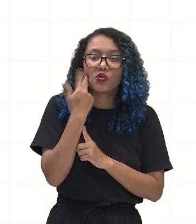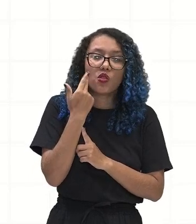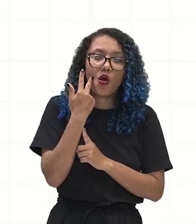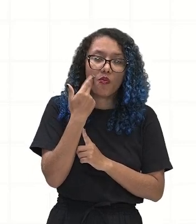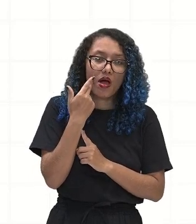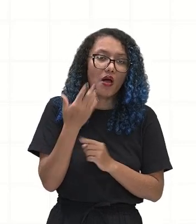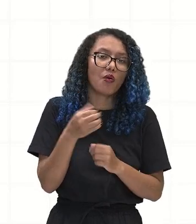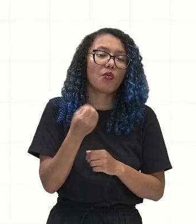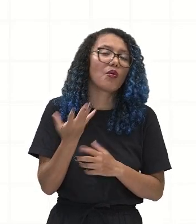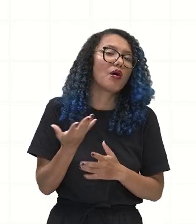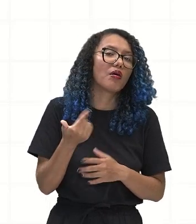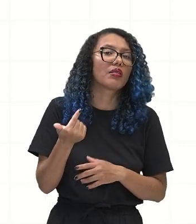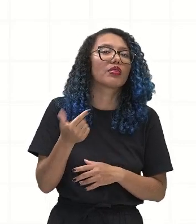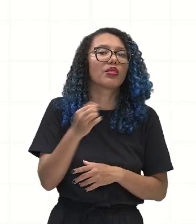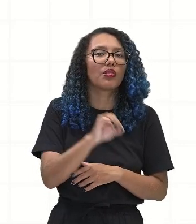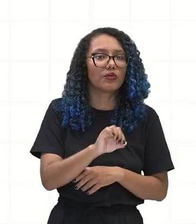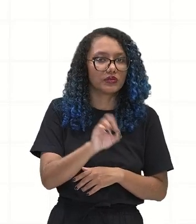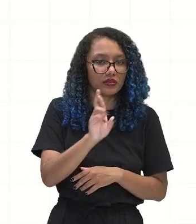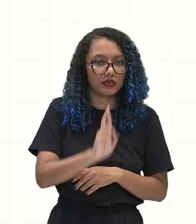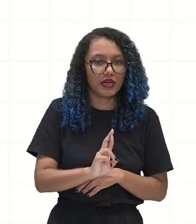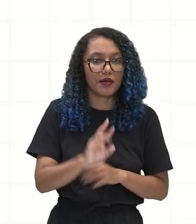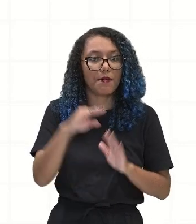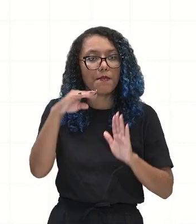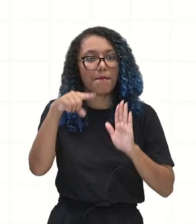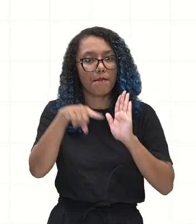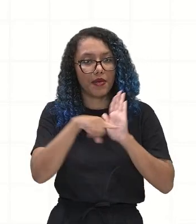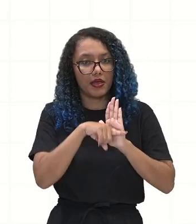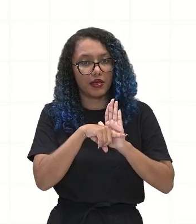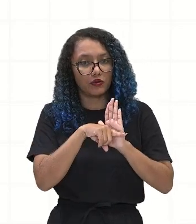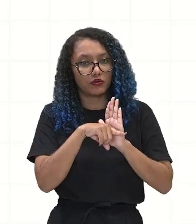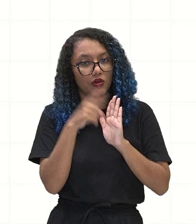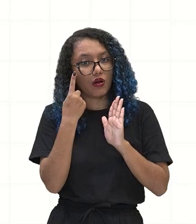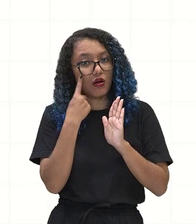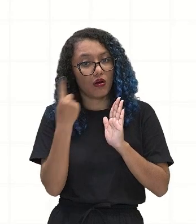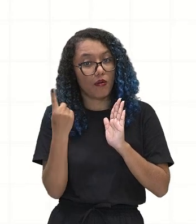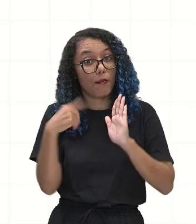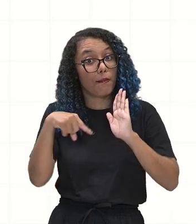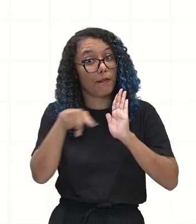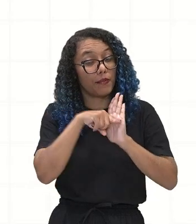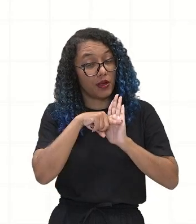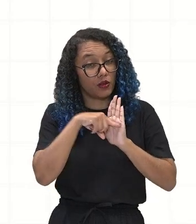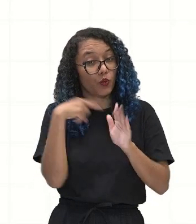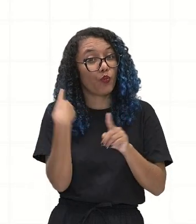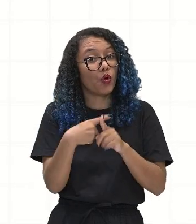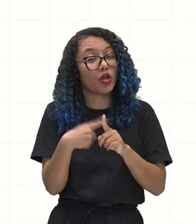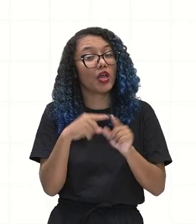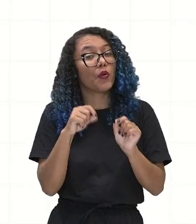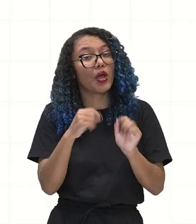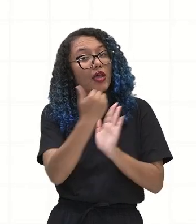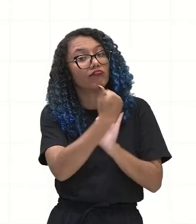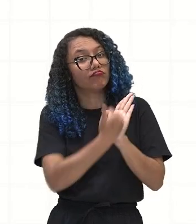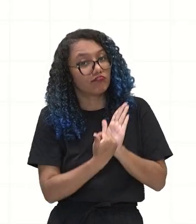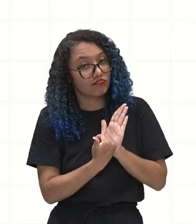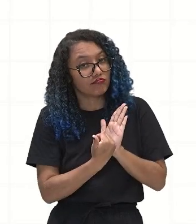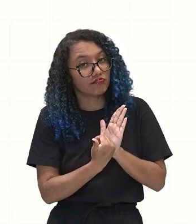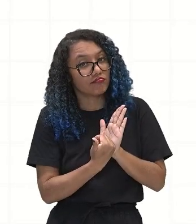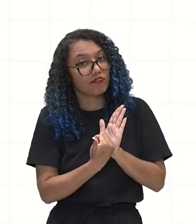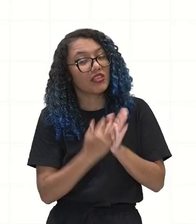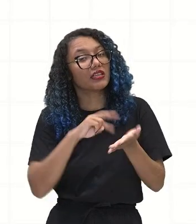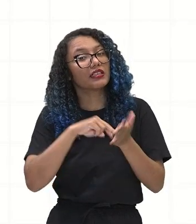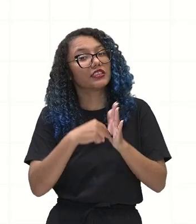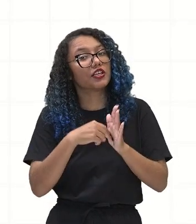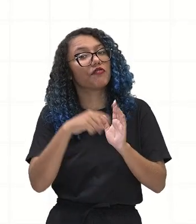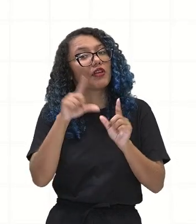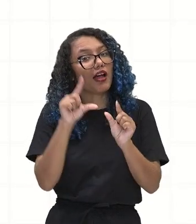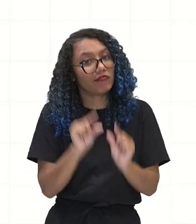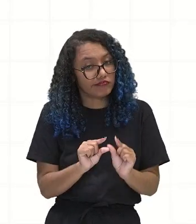aí, menos, então aqui ó, menos, porque nós vamos descontar, vai diminuir esse valor, né? Vai